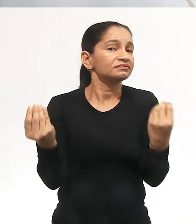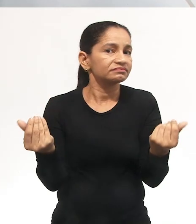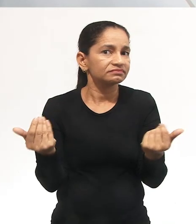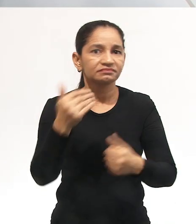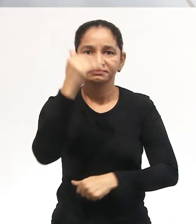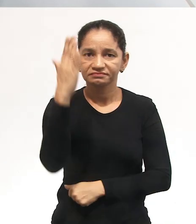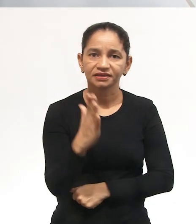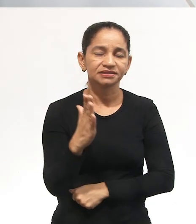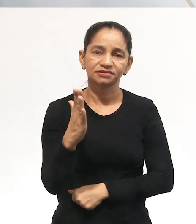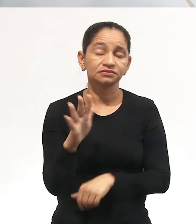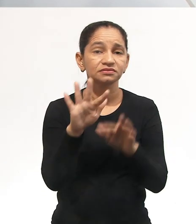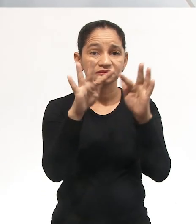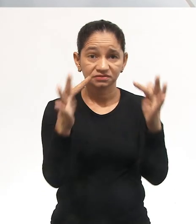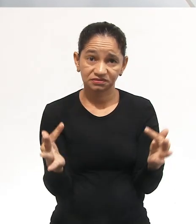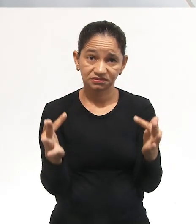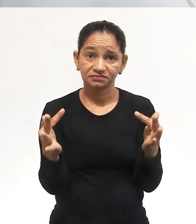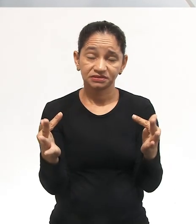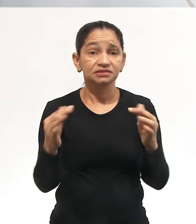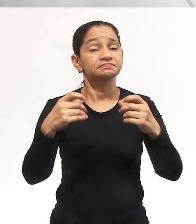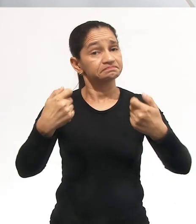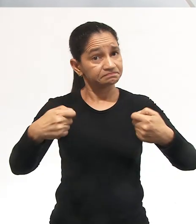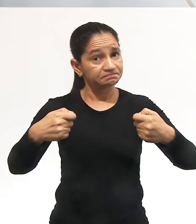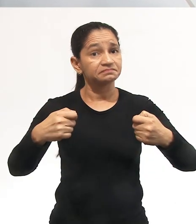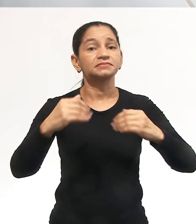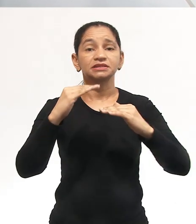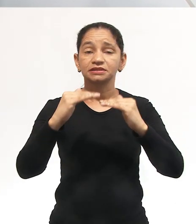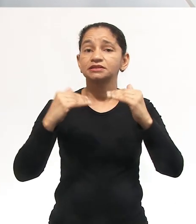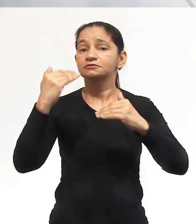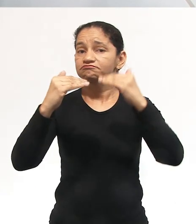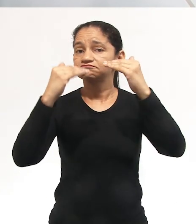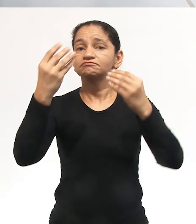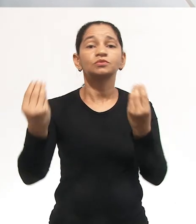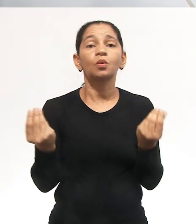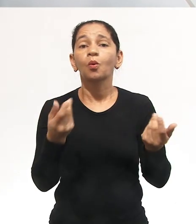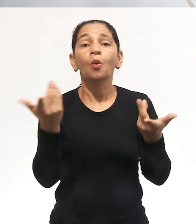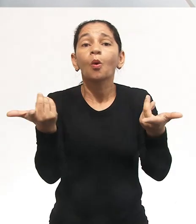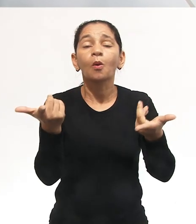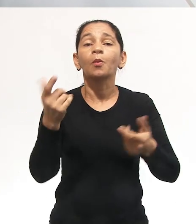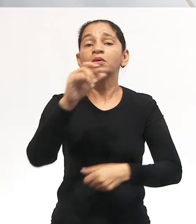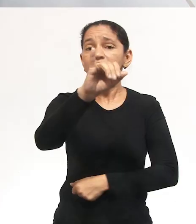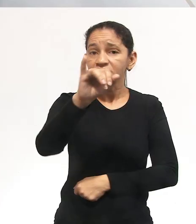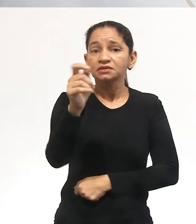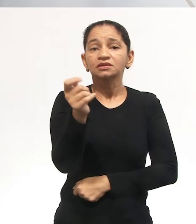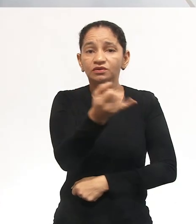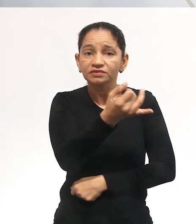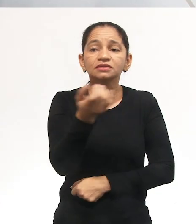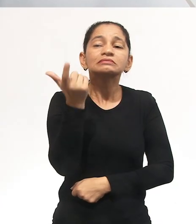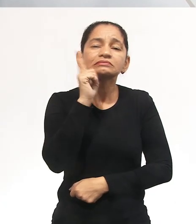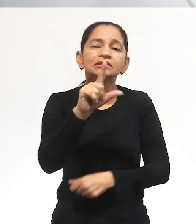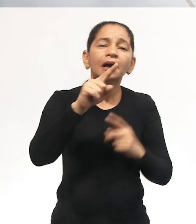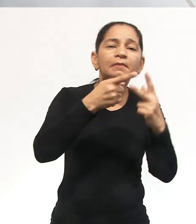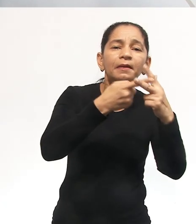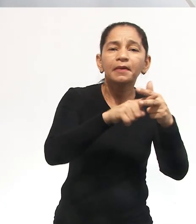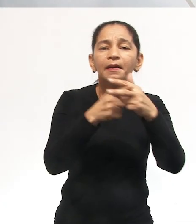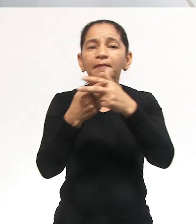tende a promover a geração de ganho de receitas, né, por meio da inovação